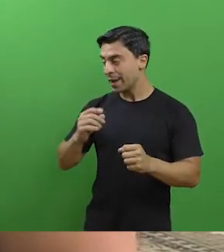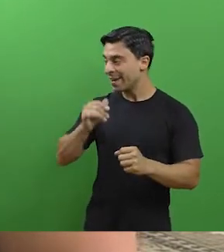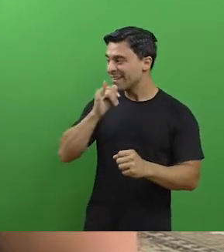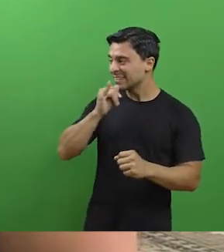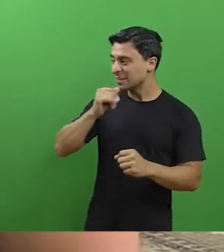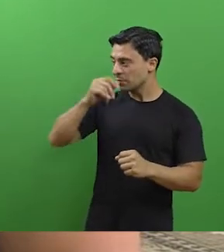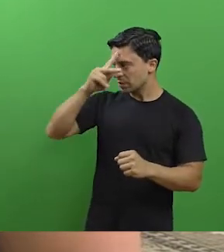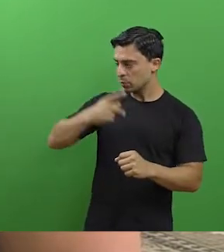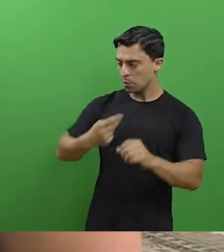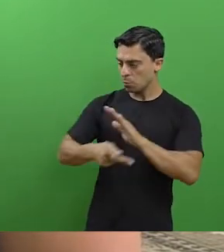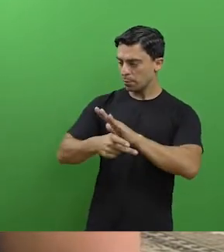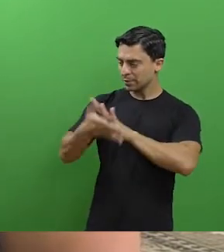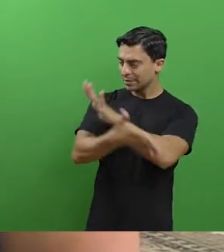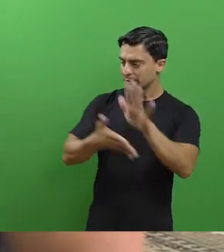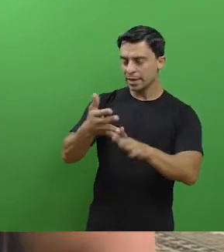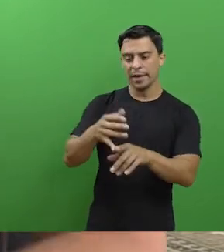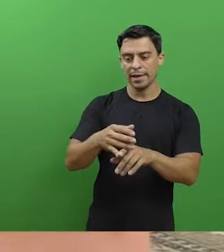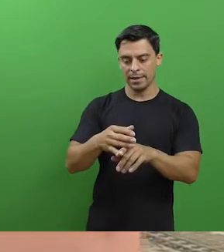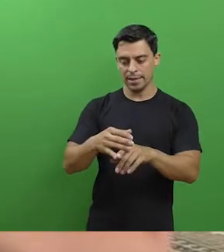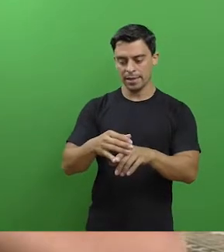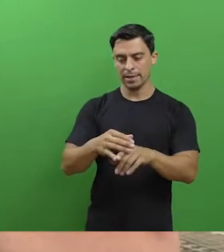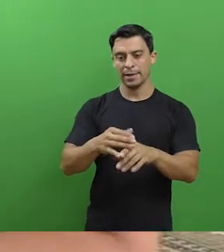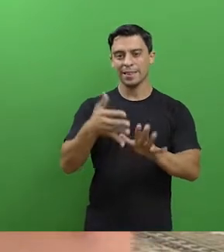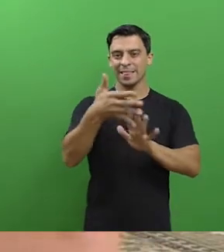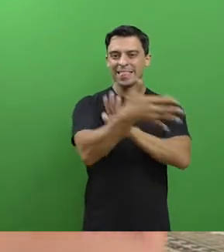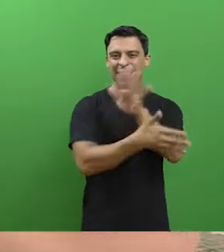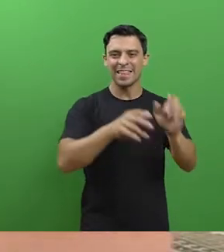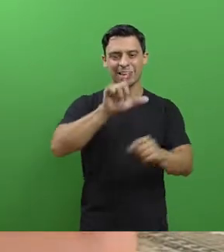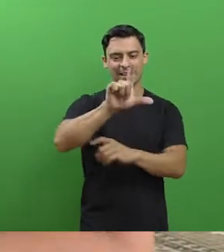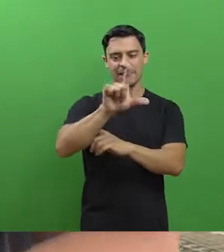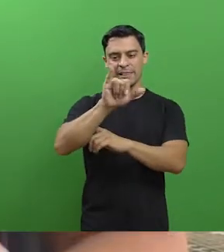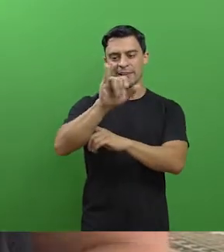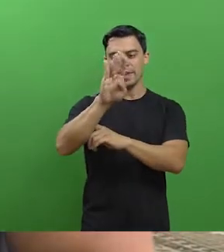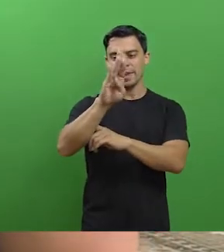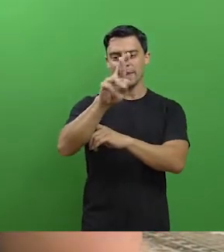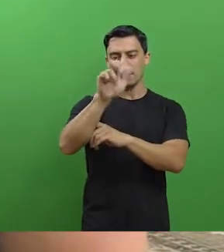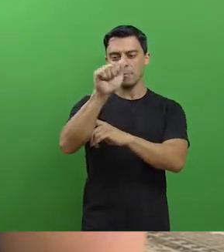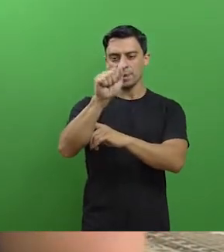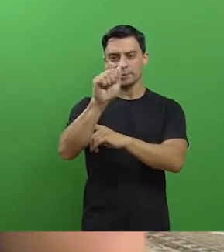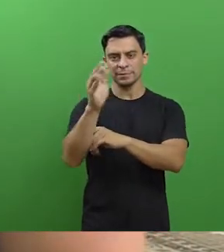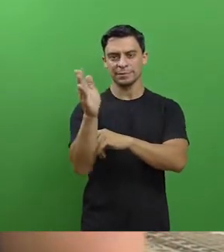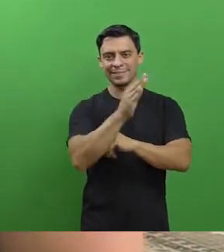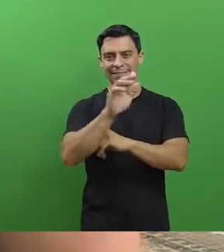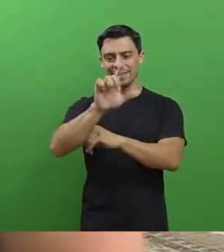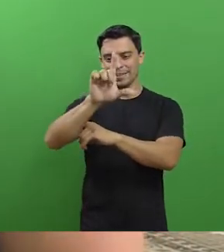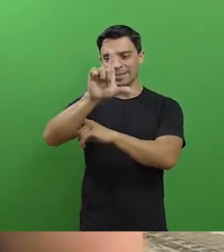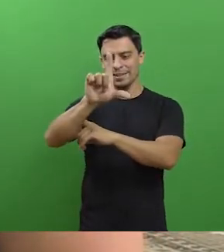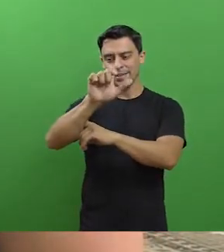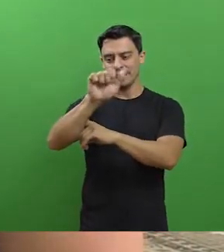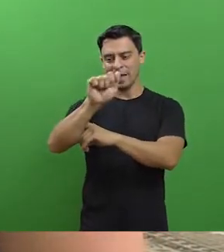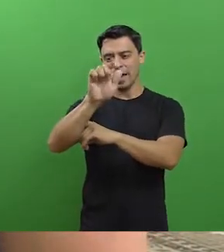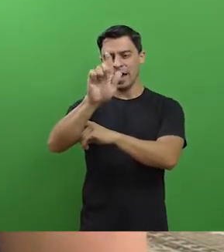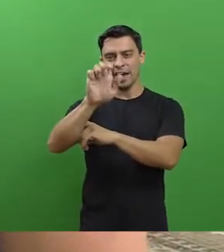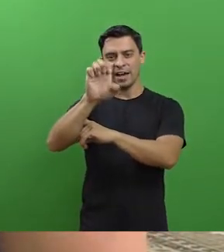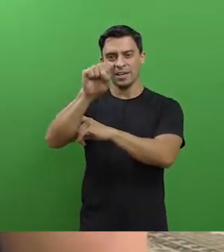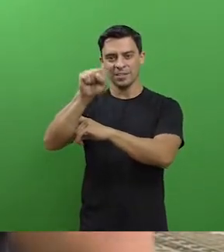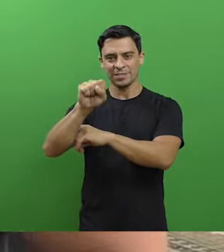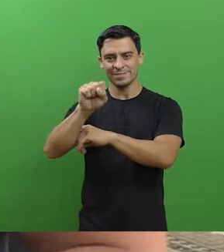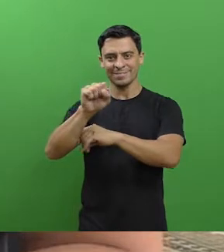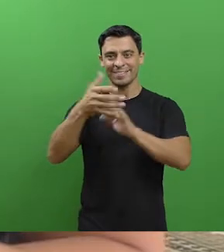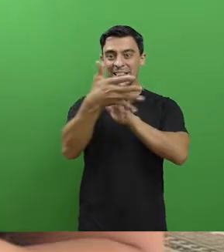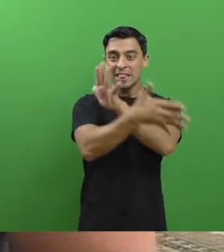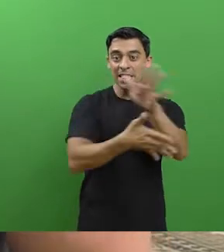Libras Lages. Libras aqui, né? Libras Lages. Daí lá tem as informações a respeito